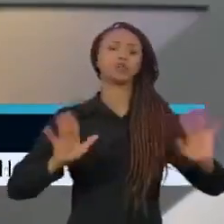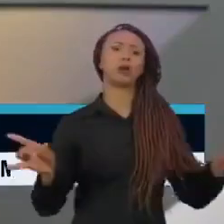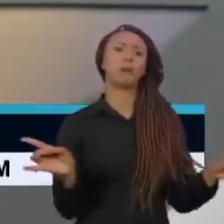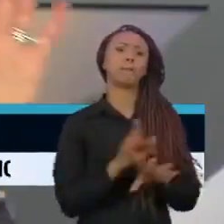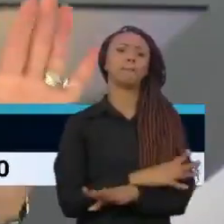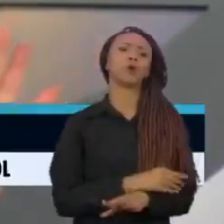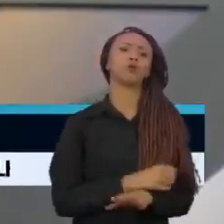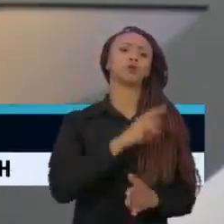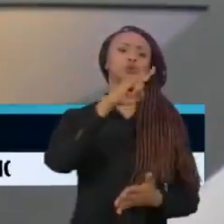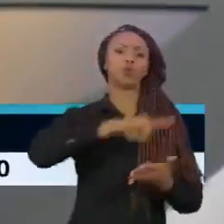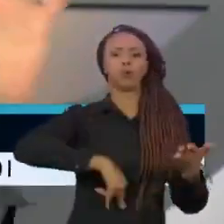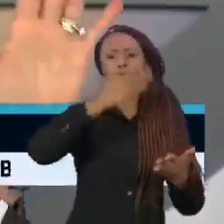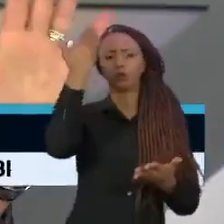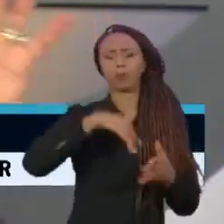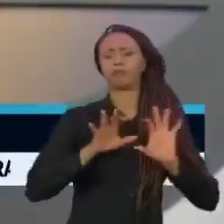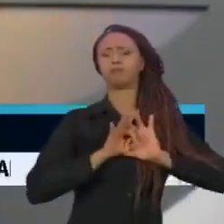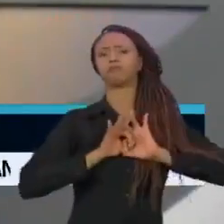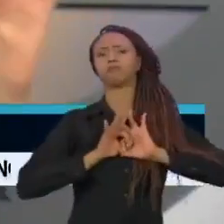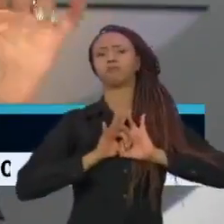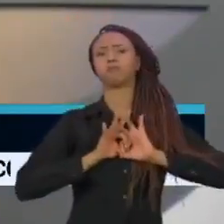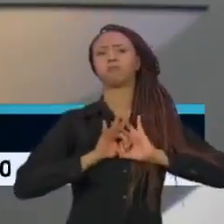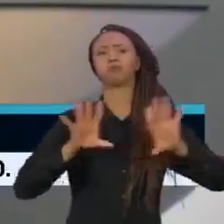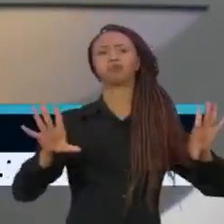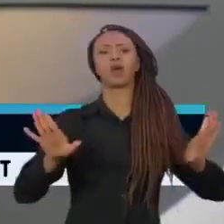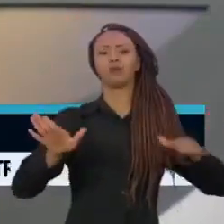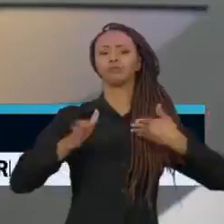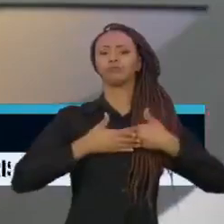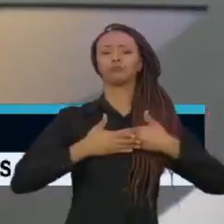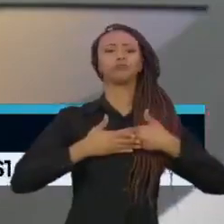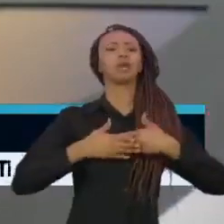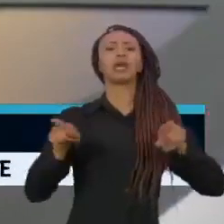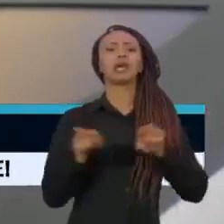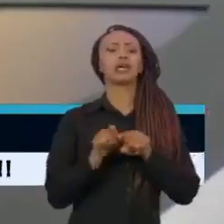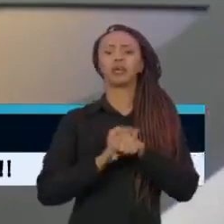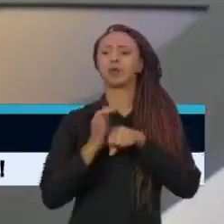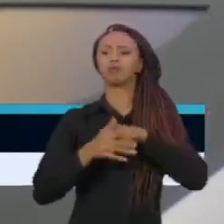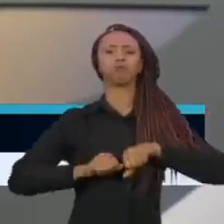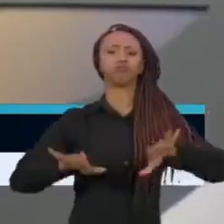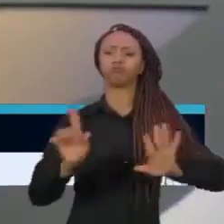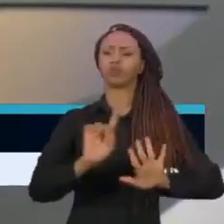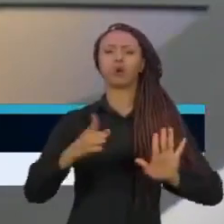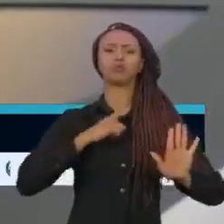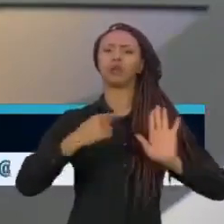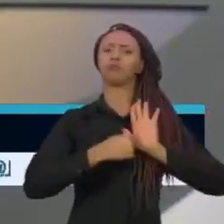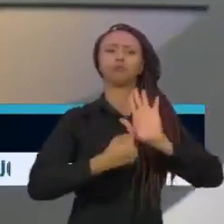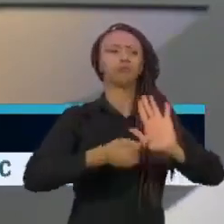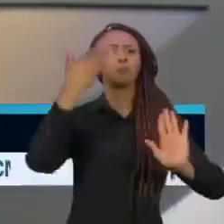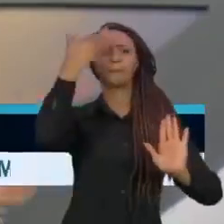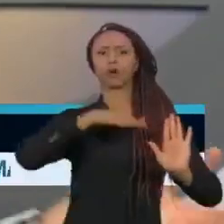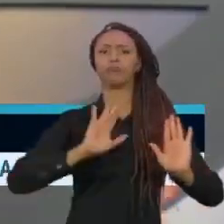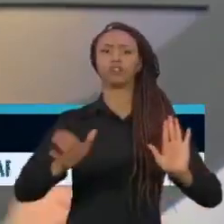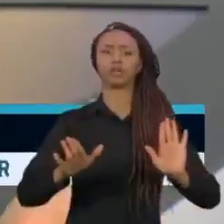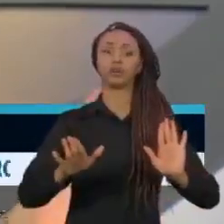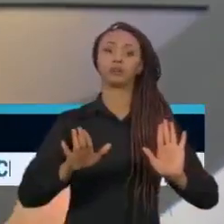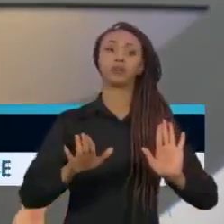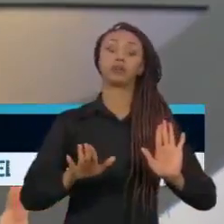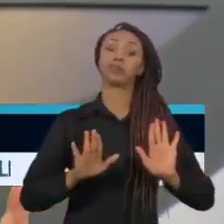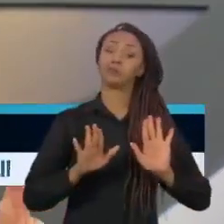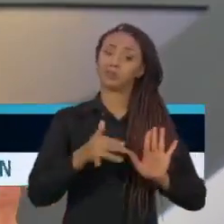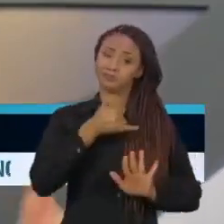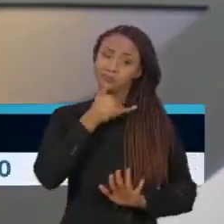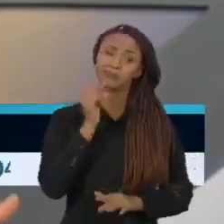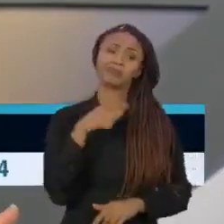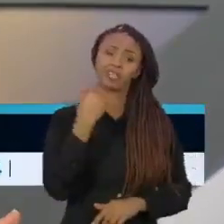tenho meu passaporte e liberou geral eu estou imune e não transmito você reduz muitos eu risco mas